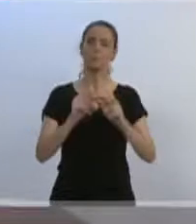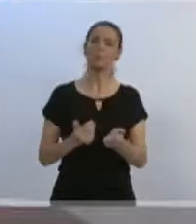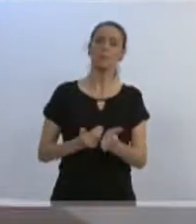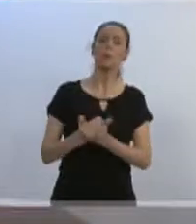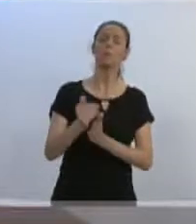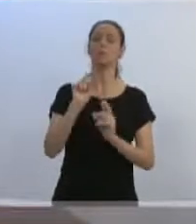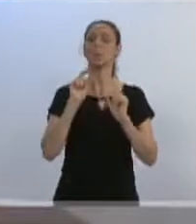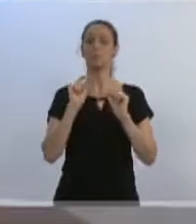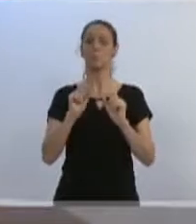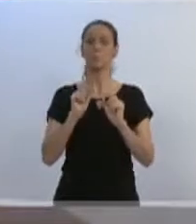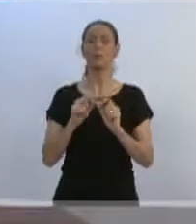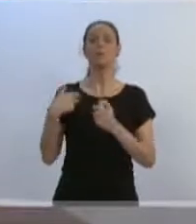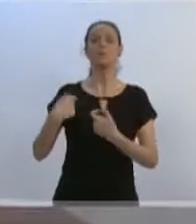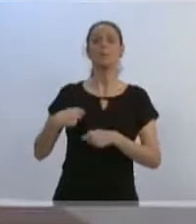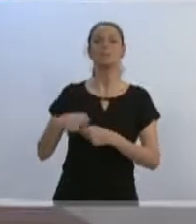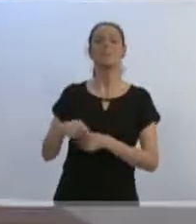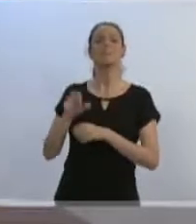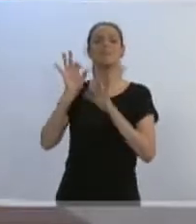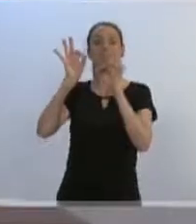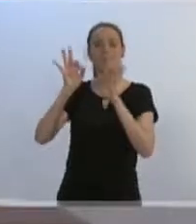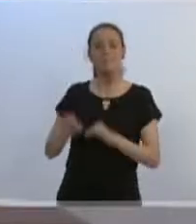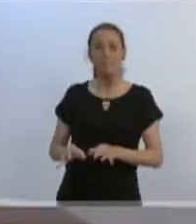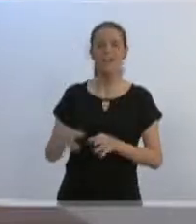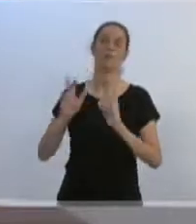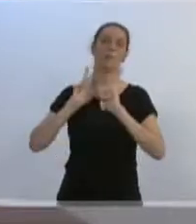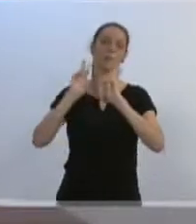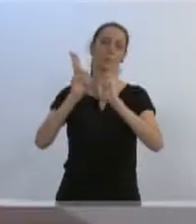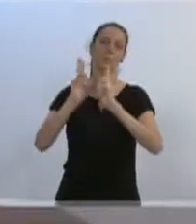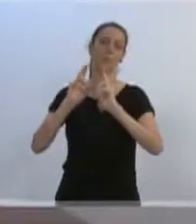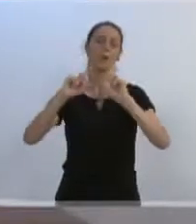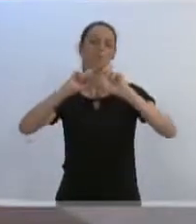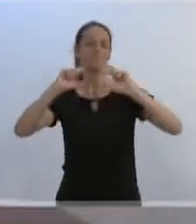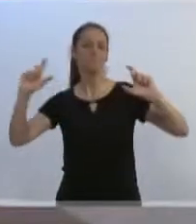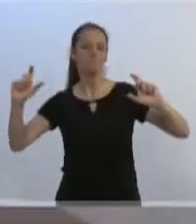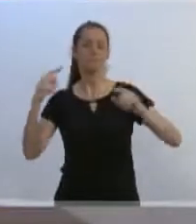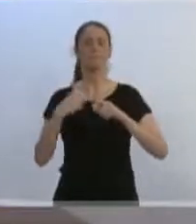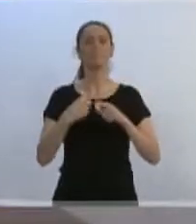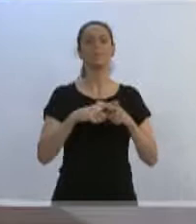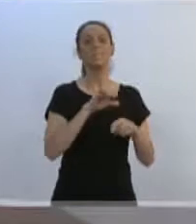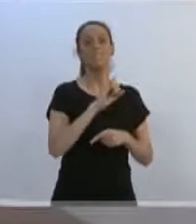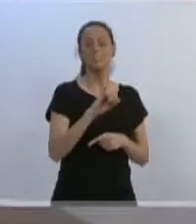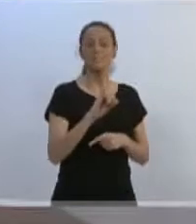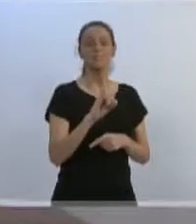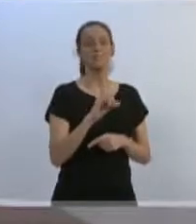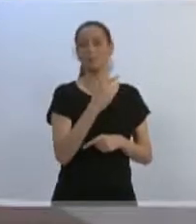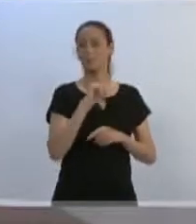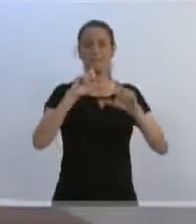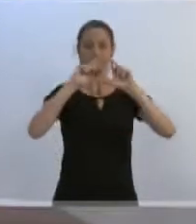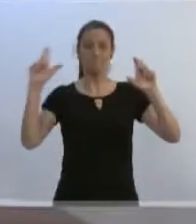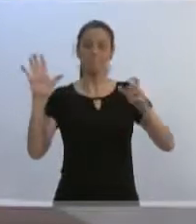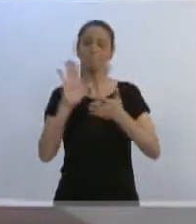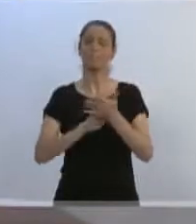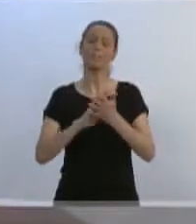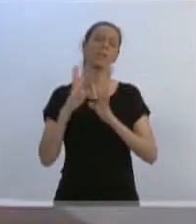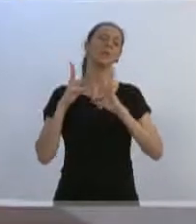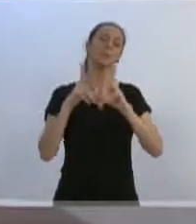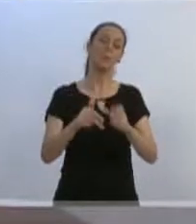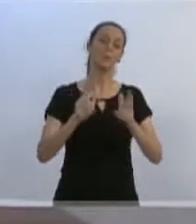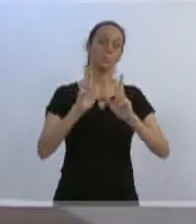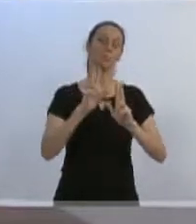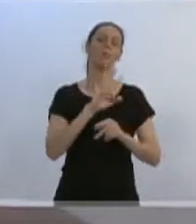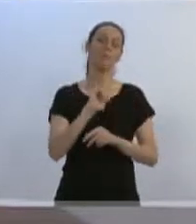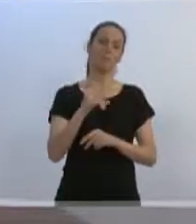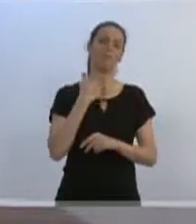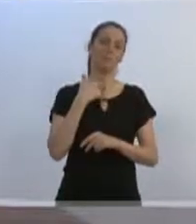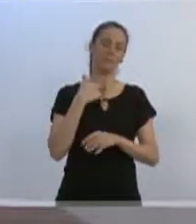pela identificação dessa nesses carros que estão todas as vão querer participar mas eu vou trabalhar com isso com o governo eu